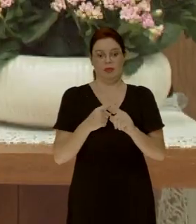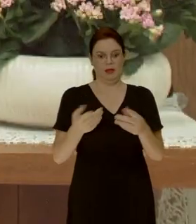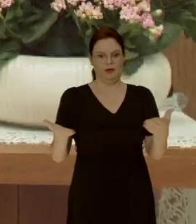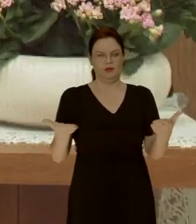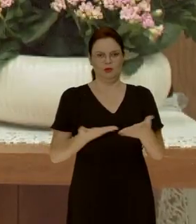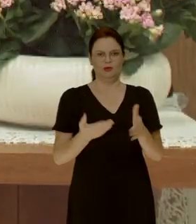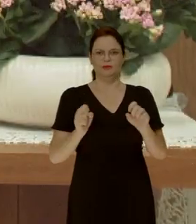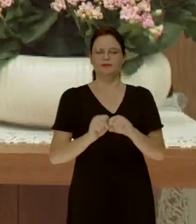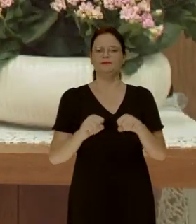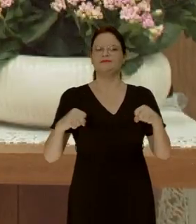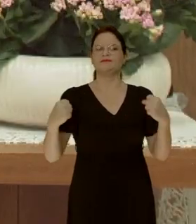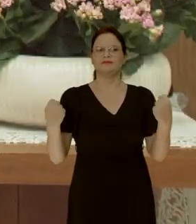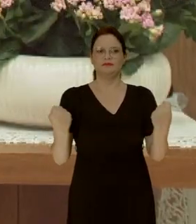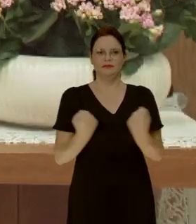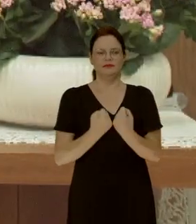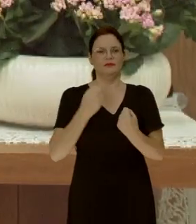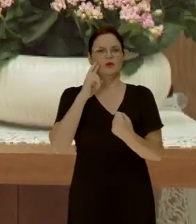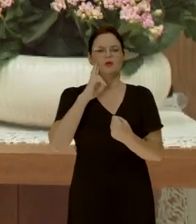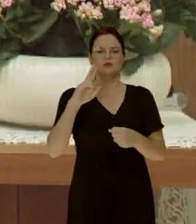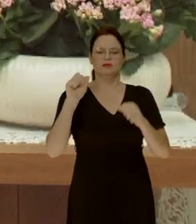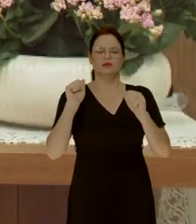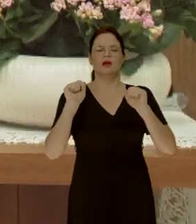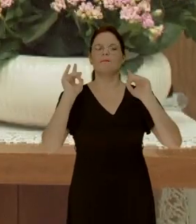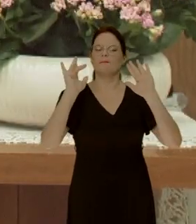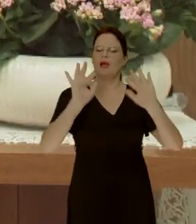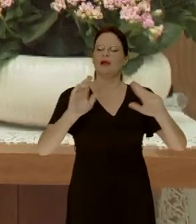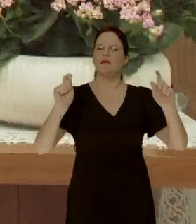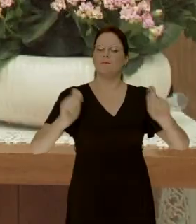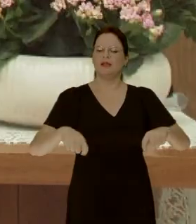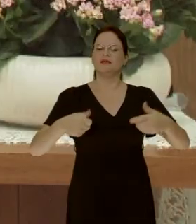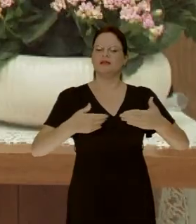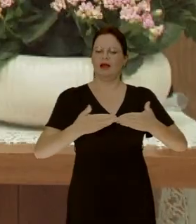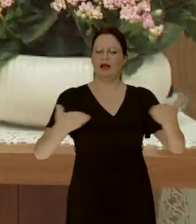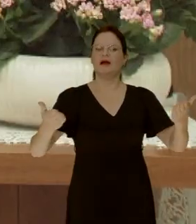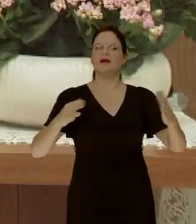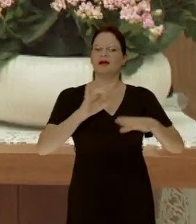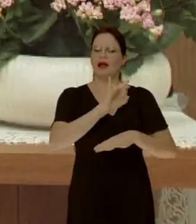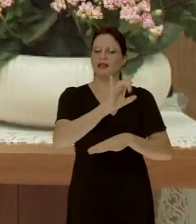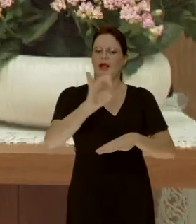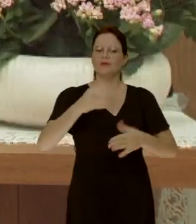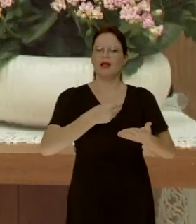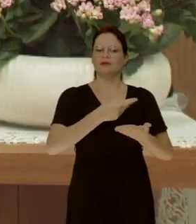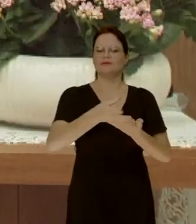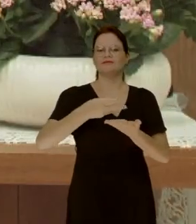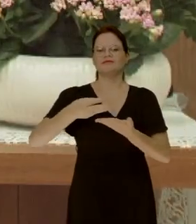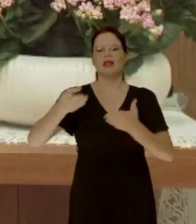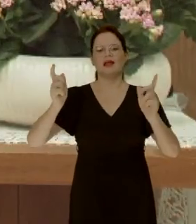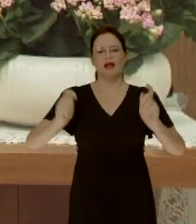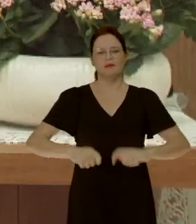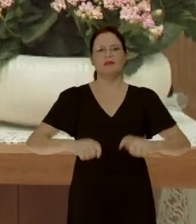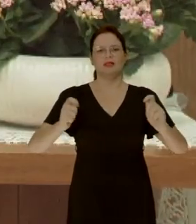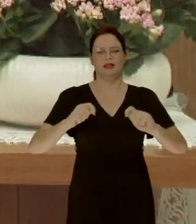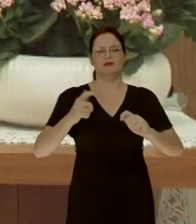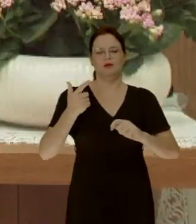Senhor está capacitando a todas as irmãs para esta